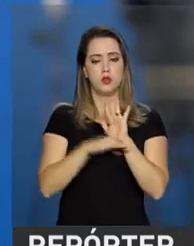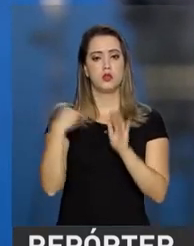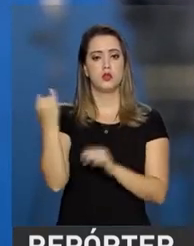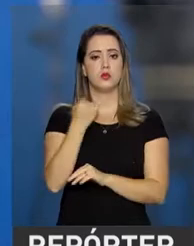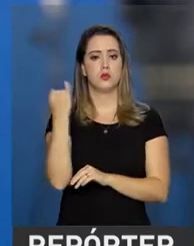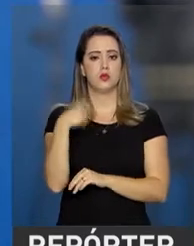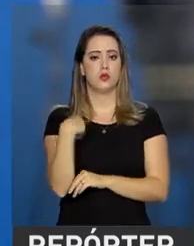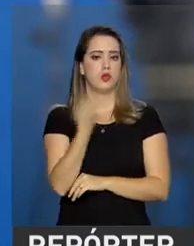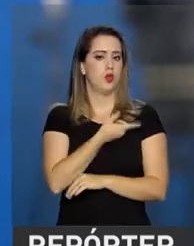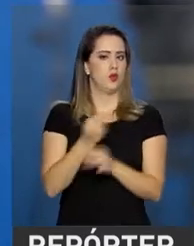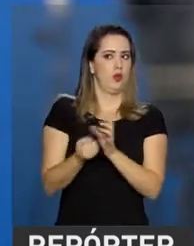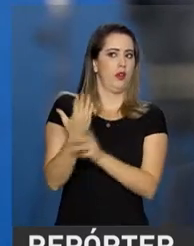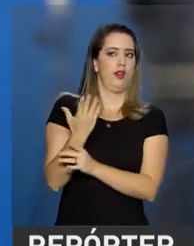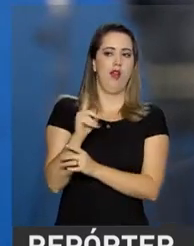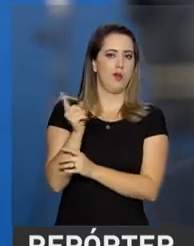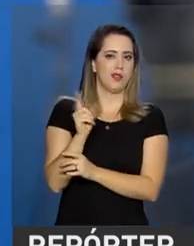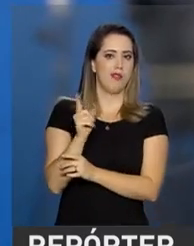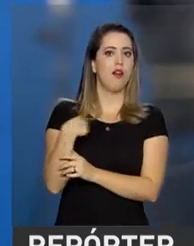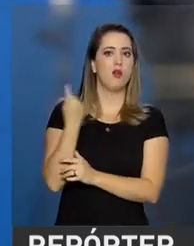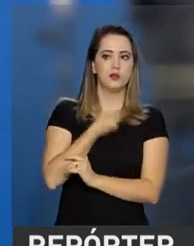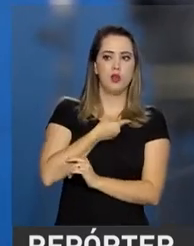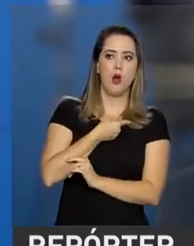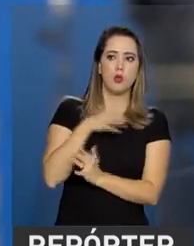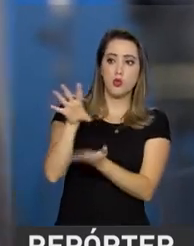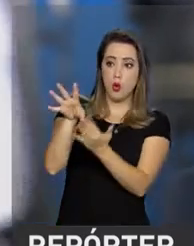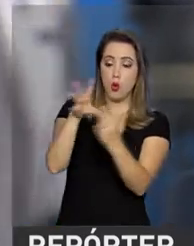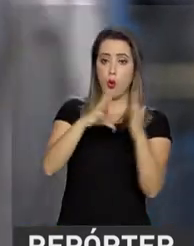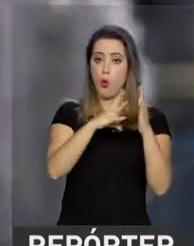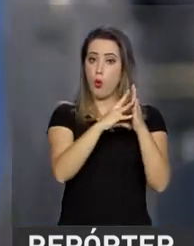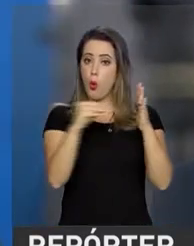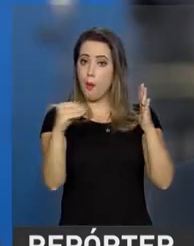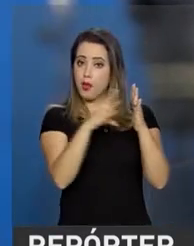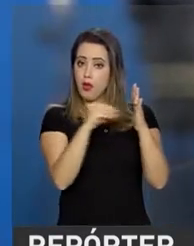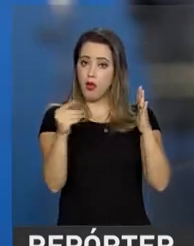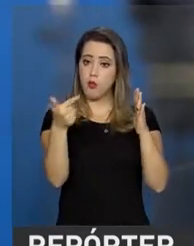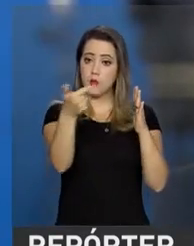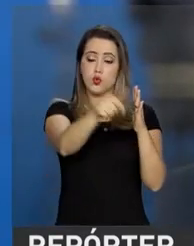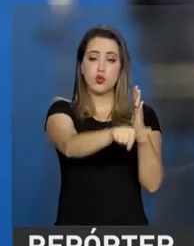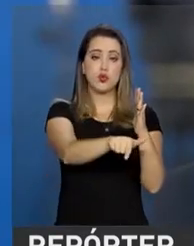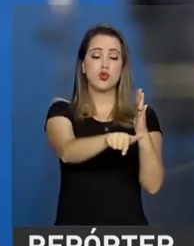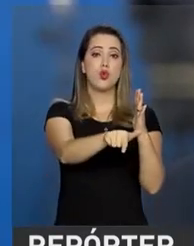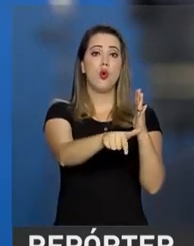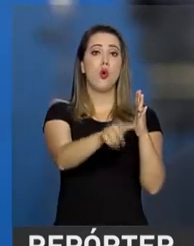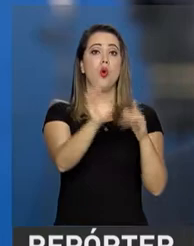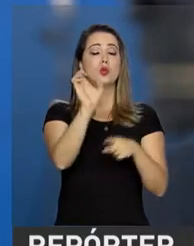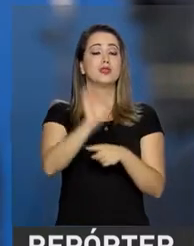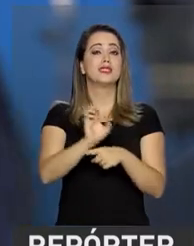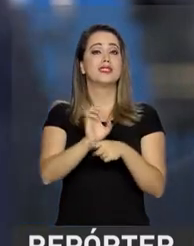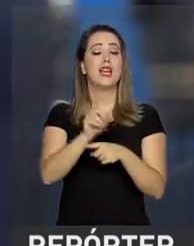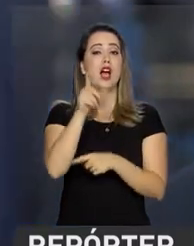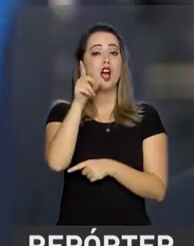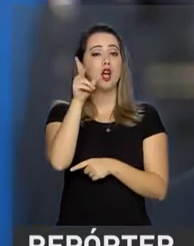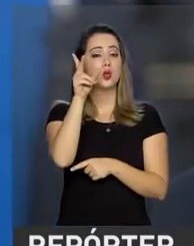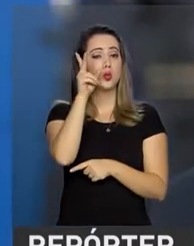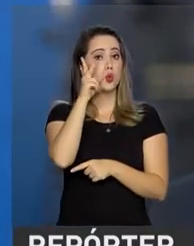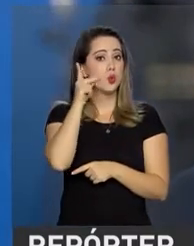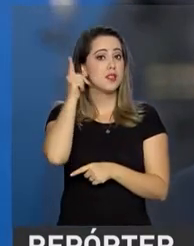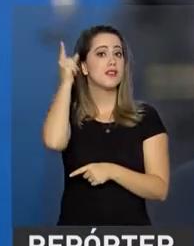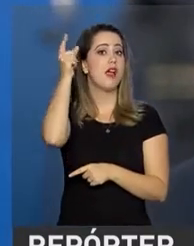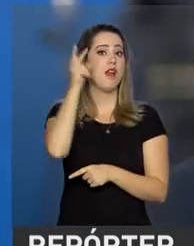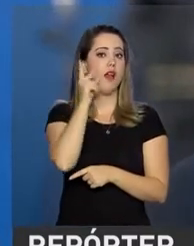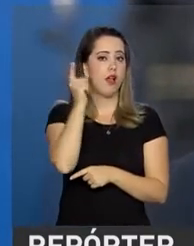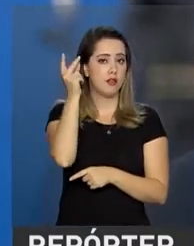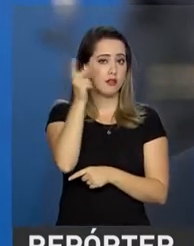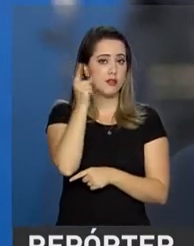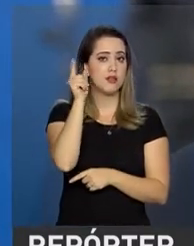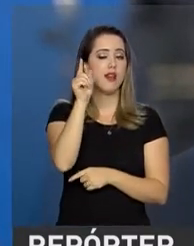inventamos a roda. Fomos buscar uma experiência que nasceu lá em Sobral, lá no Ceará, né? Que depois virou política pública do estado